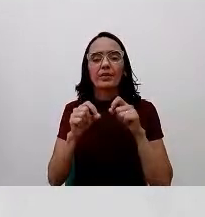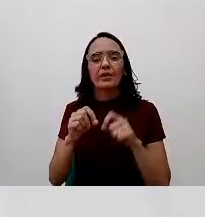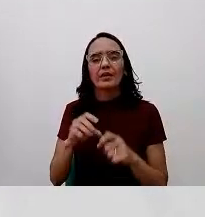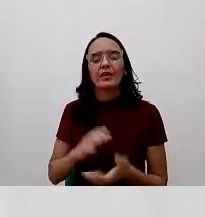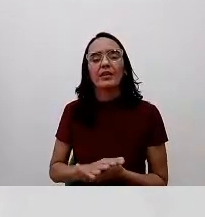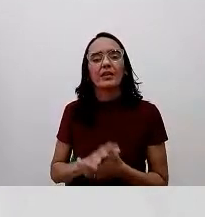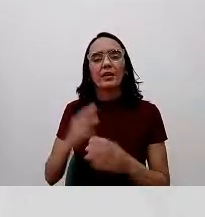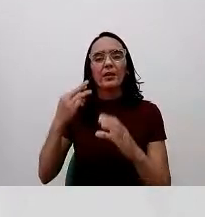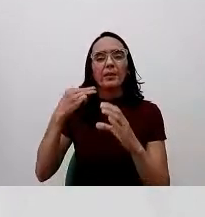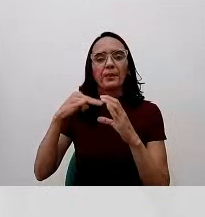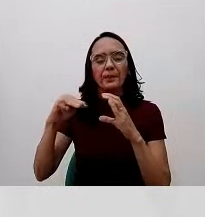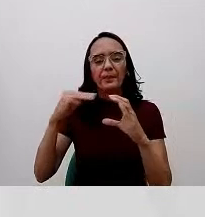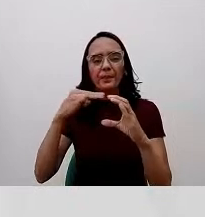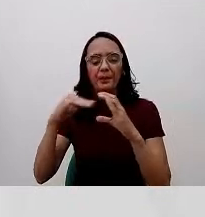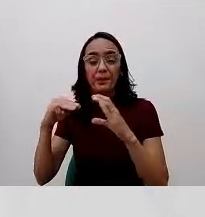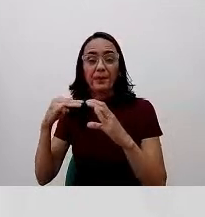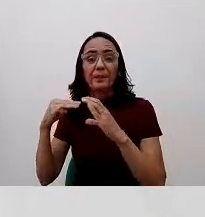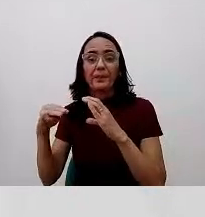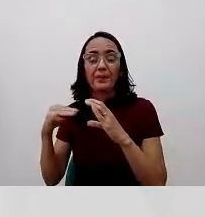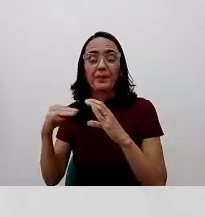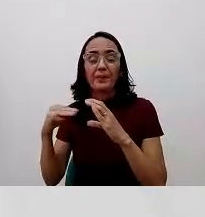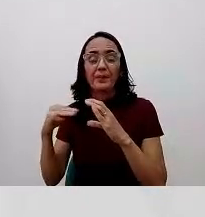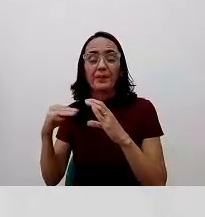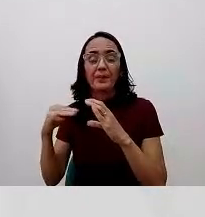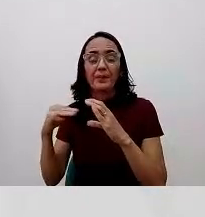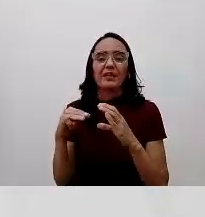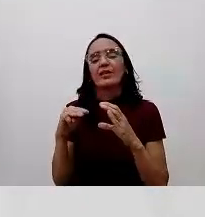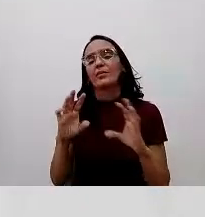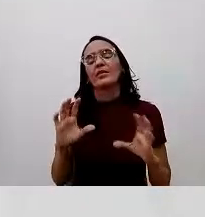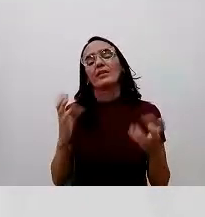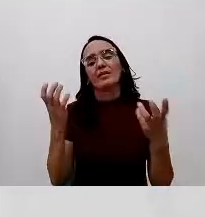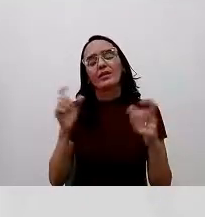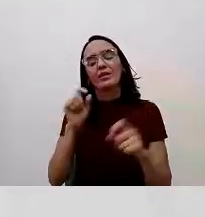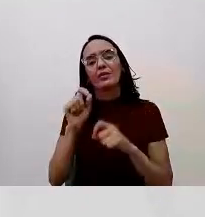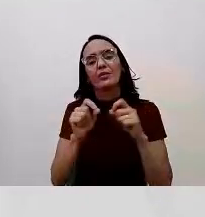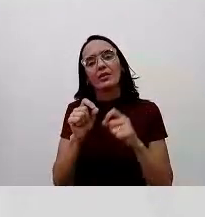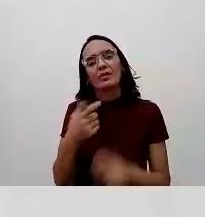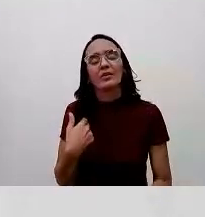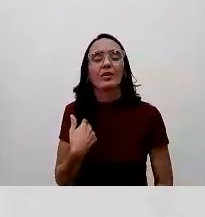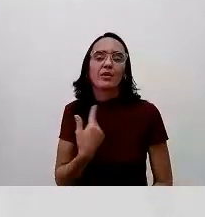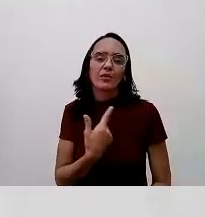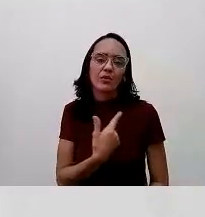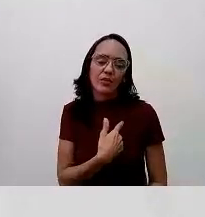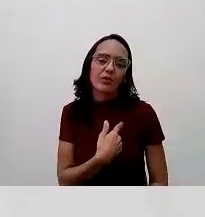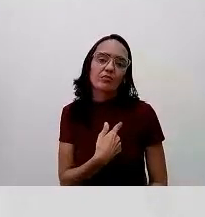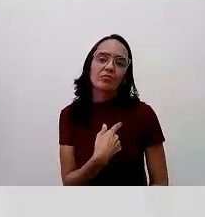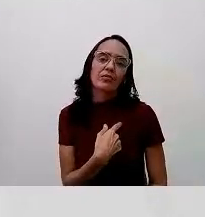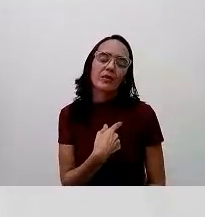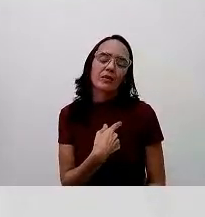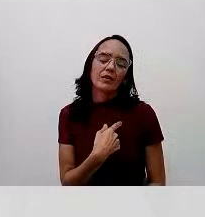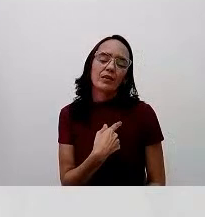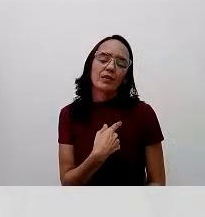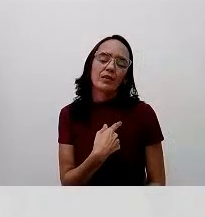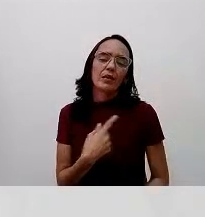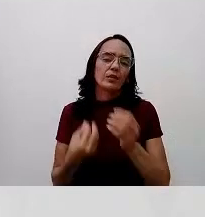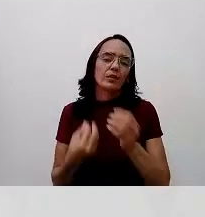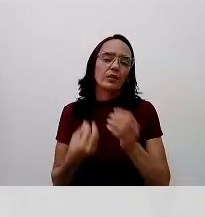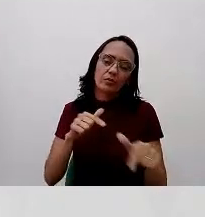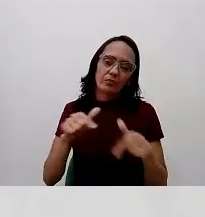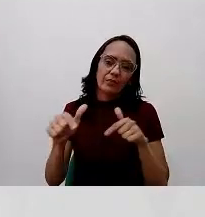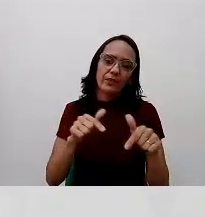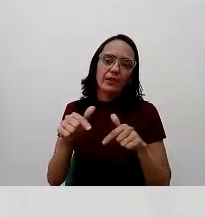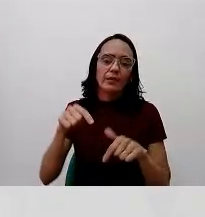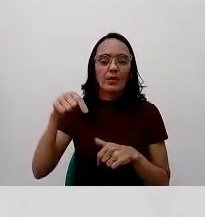depois esse evento. Então, é uma forma também de a gente perpetuar o que a gente trabalhou aqui durante esses dias, tá? Então, como eu disse para